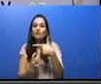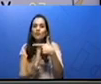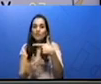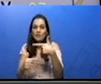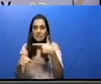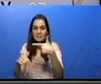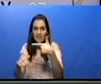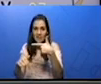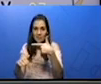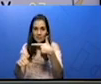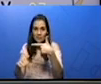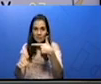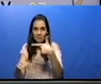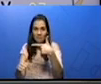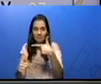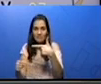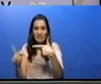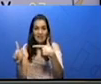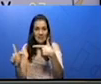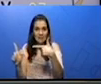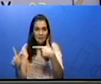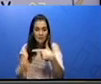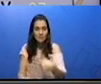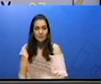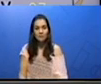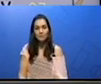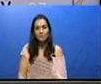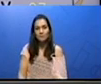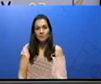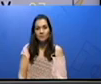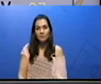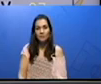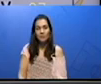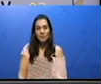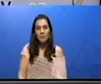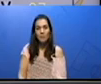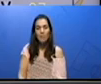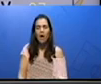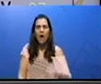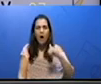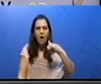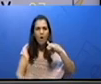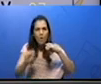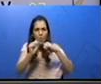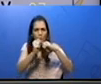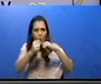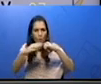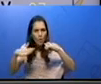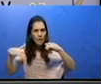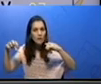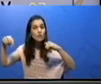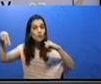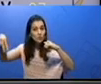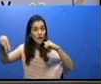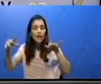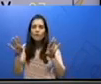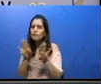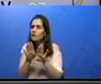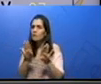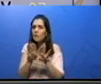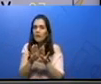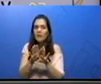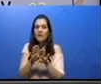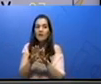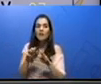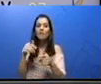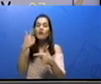gramas. No caso do nitrogênio, a gente vai dividir o 28 gramas do primeiro experimento por 4 e